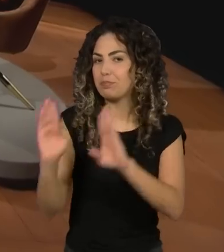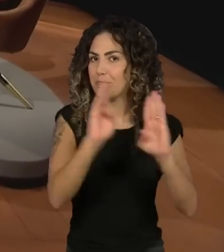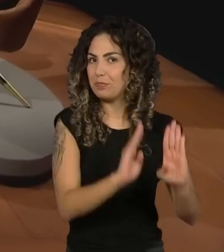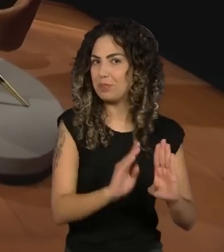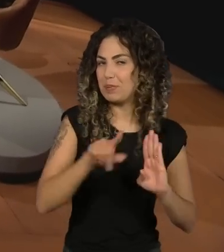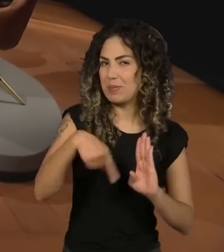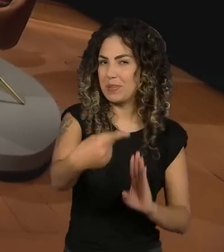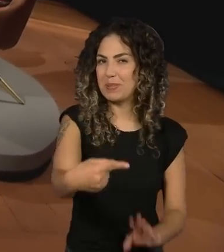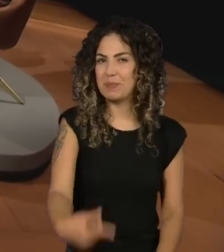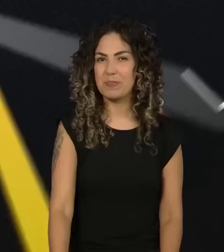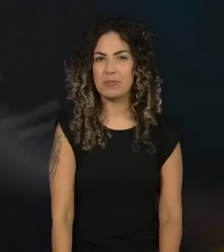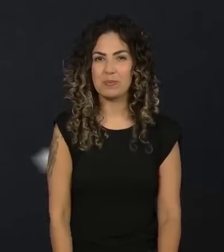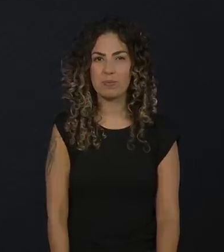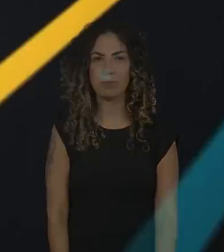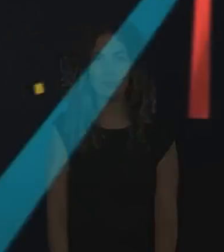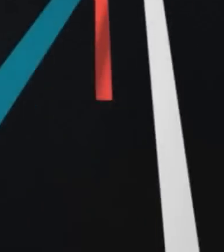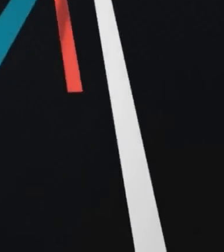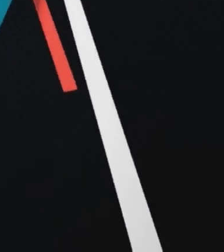Nisquier.